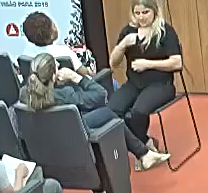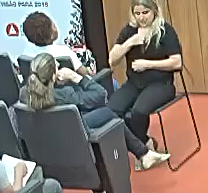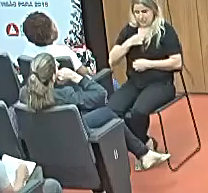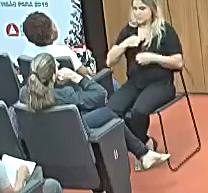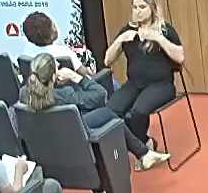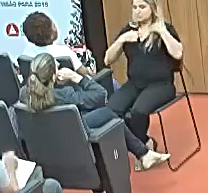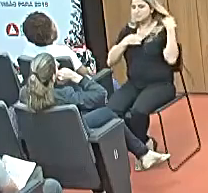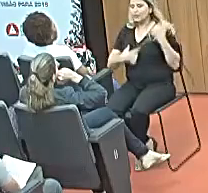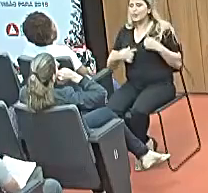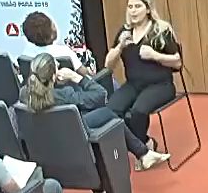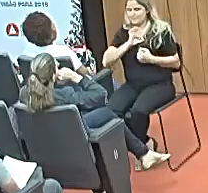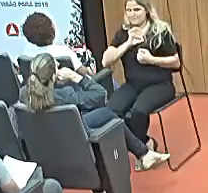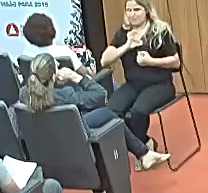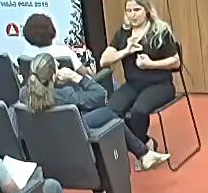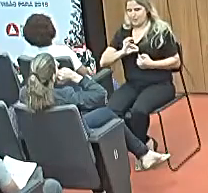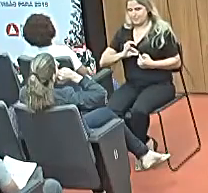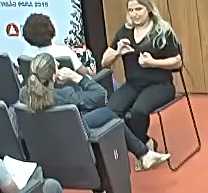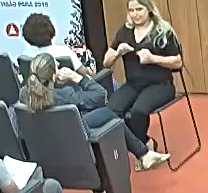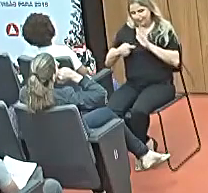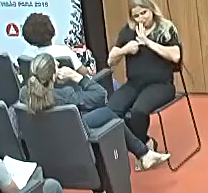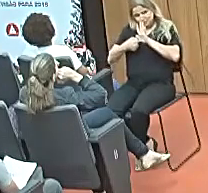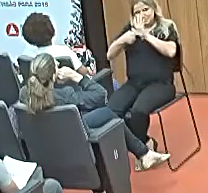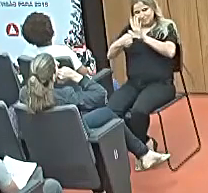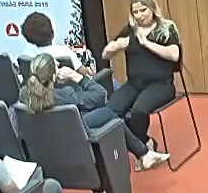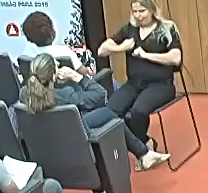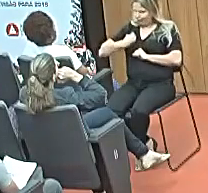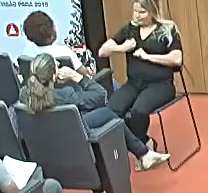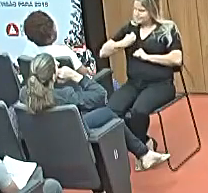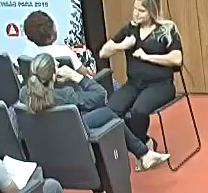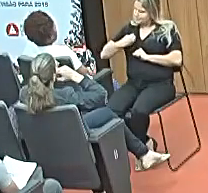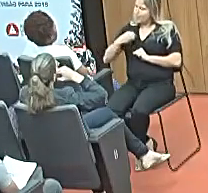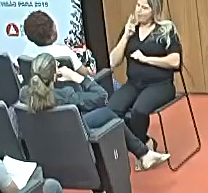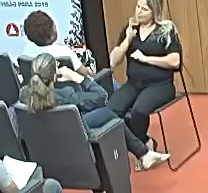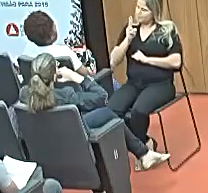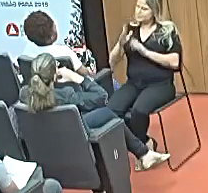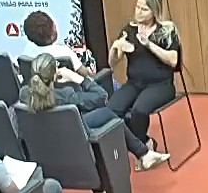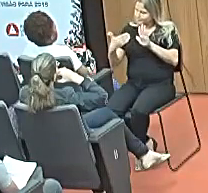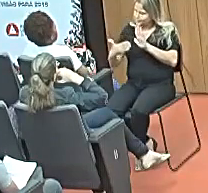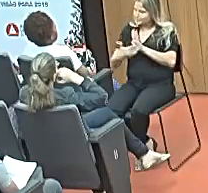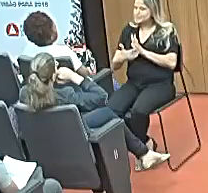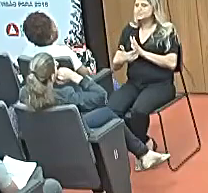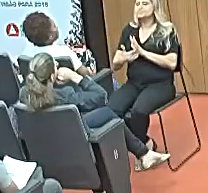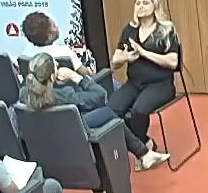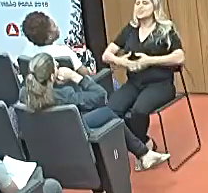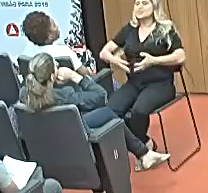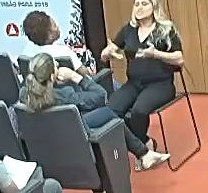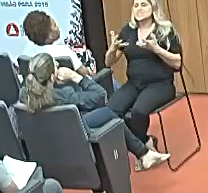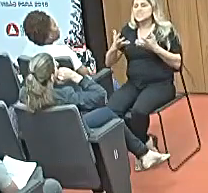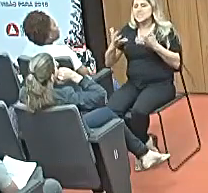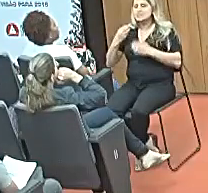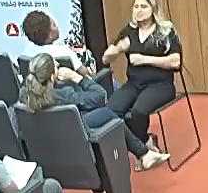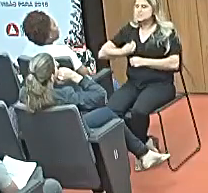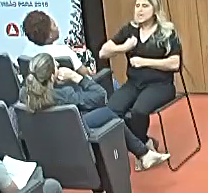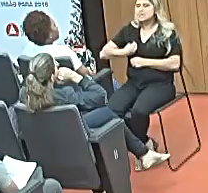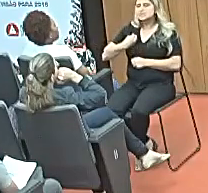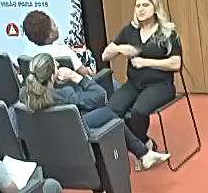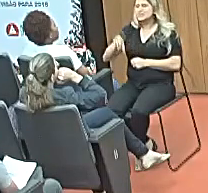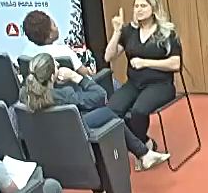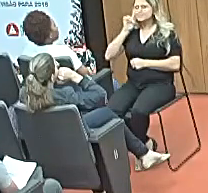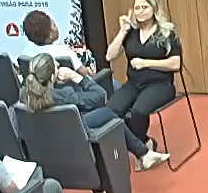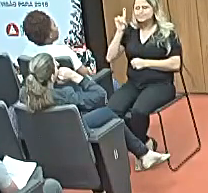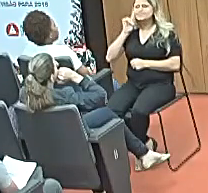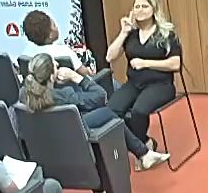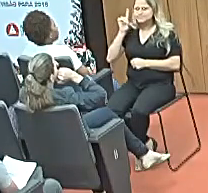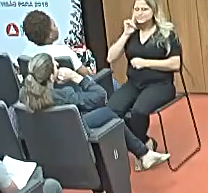significa um dia que nós participamos e nós cá fizemos questão de participar de todos os momentos